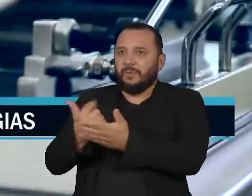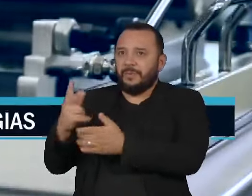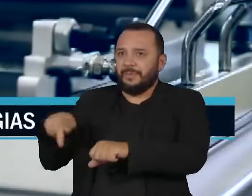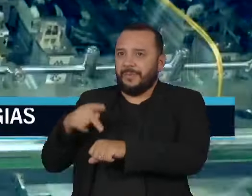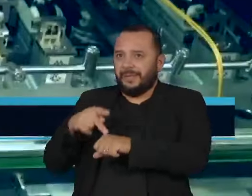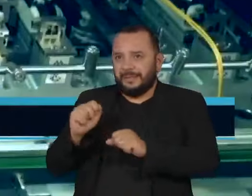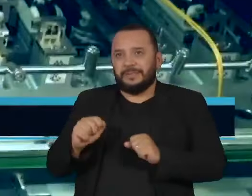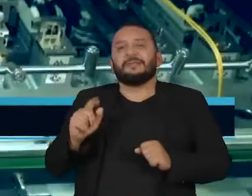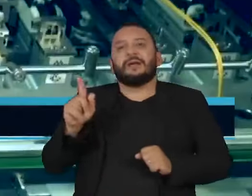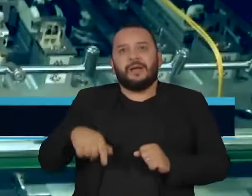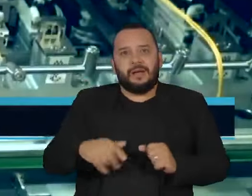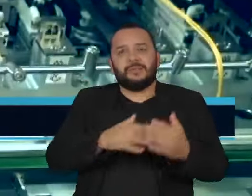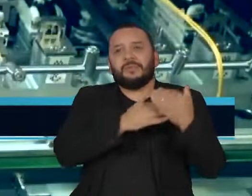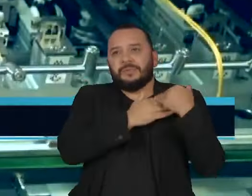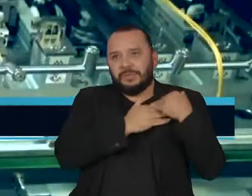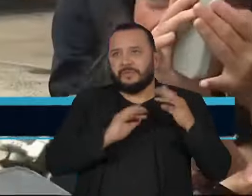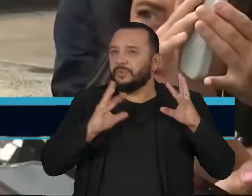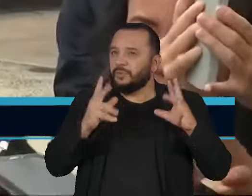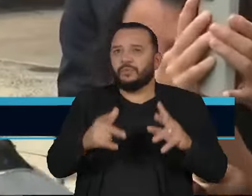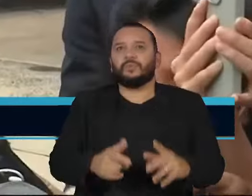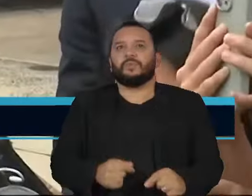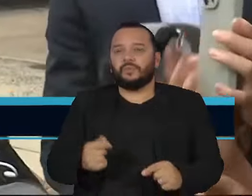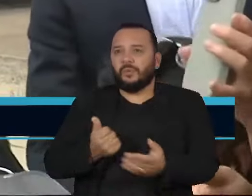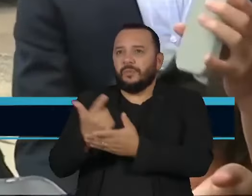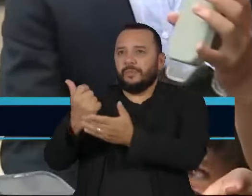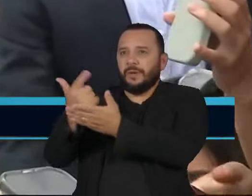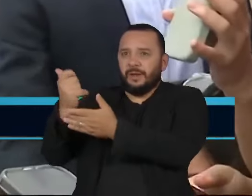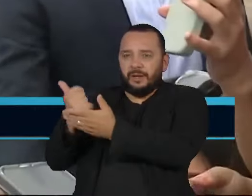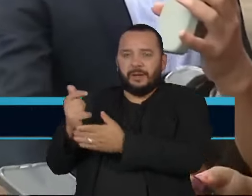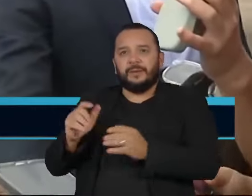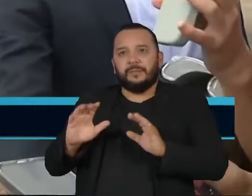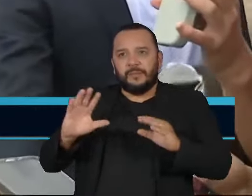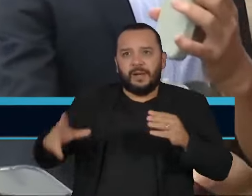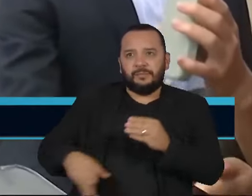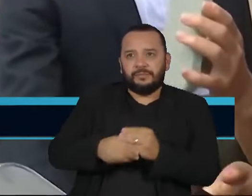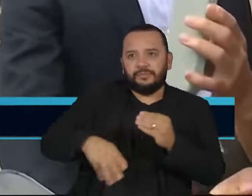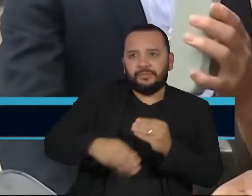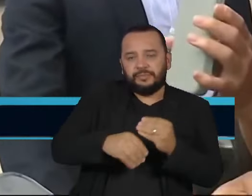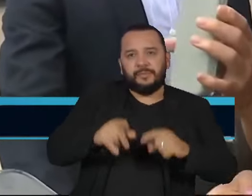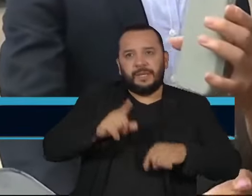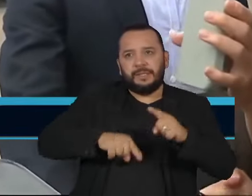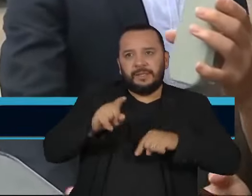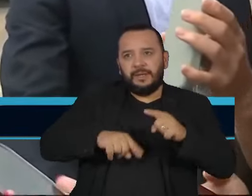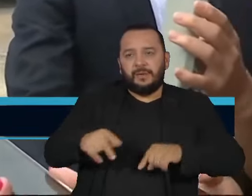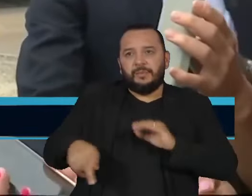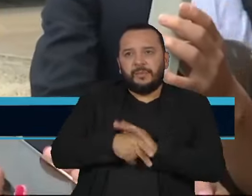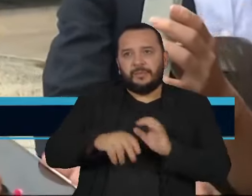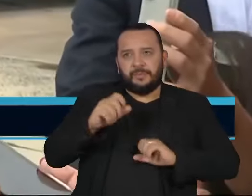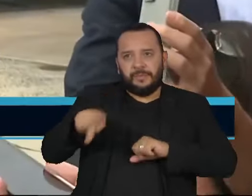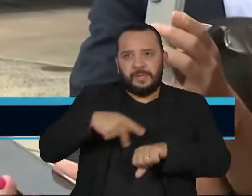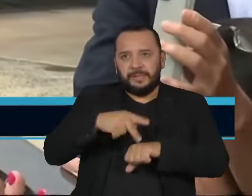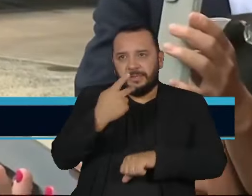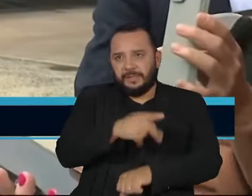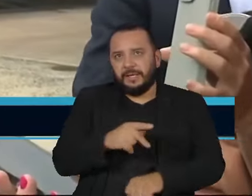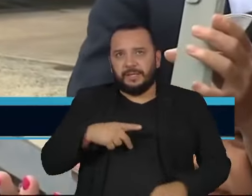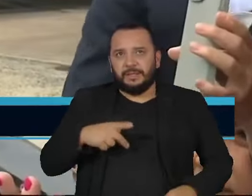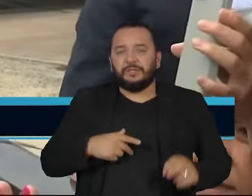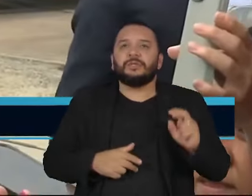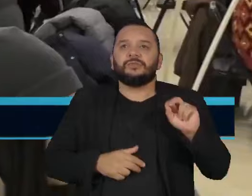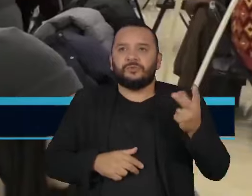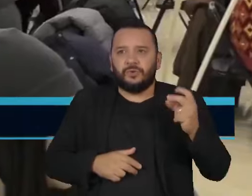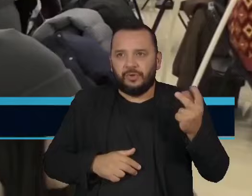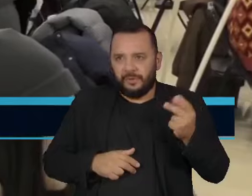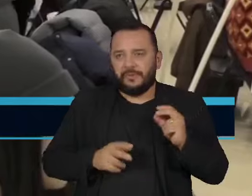na cadeia de produção de quase tudo. Kamala Harris deve seguir a política do atual governo, chamada de